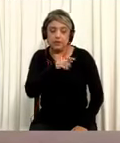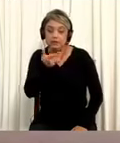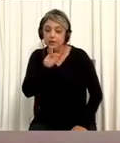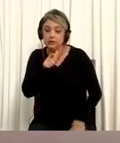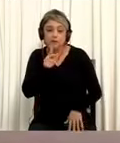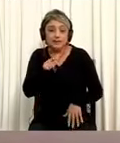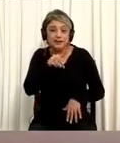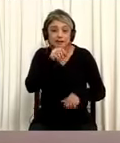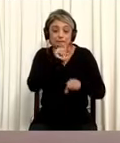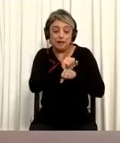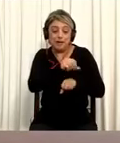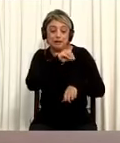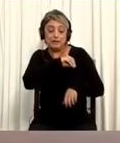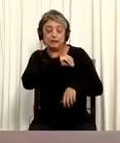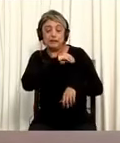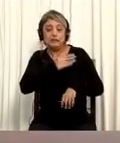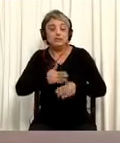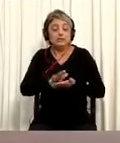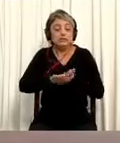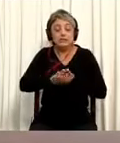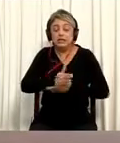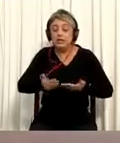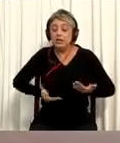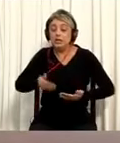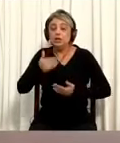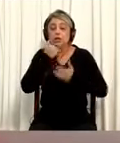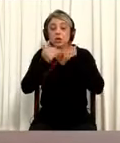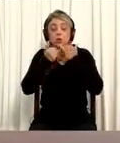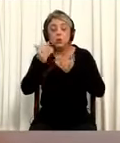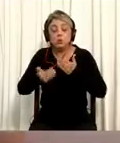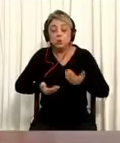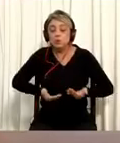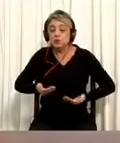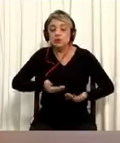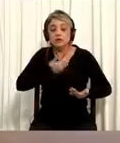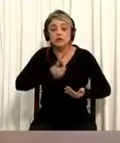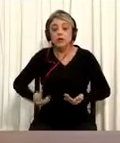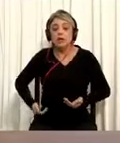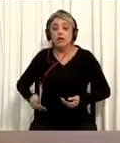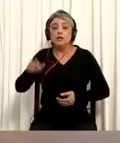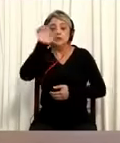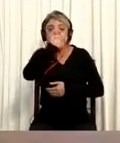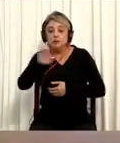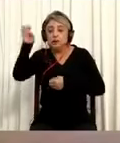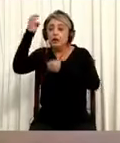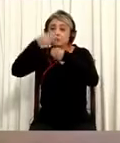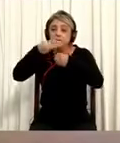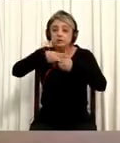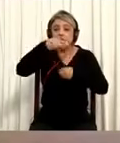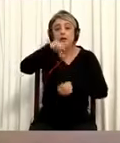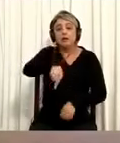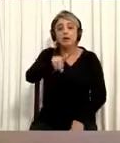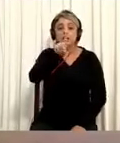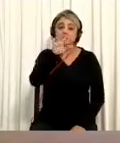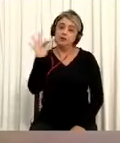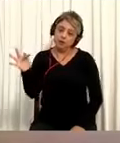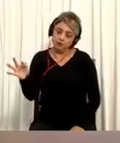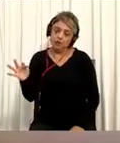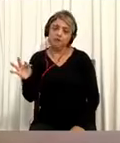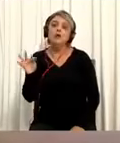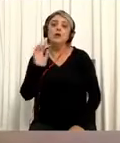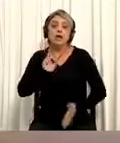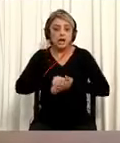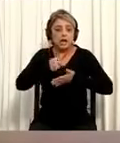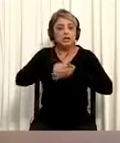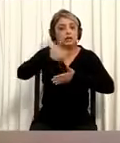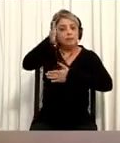de salário de nenhum servidor público no Brasil, nem municipal, nem estadual, nem aqui do DF. Então, essa